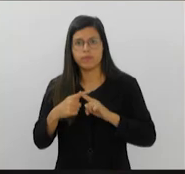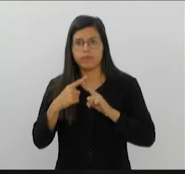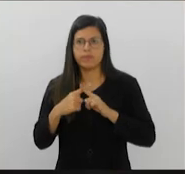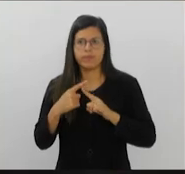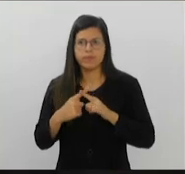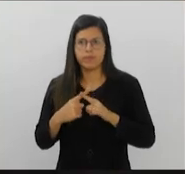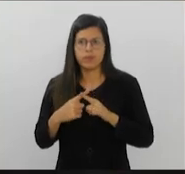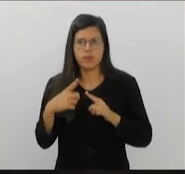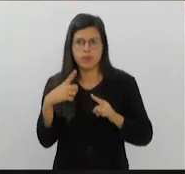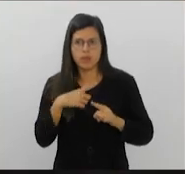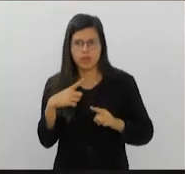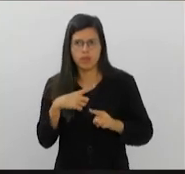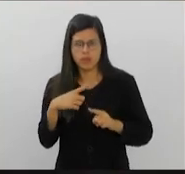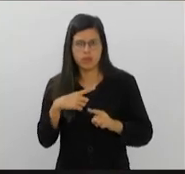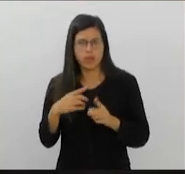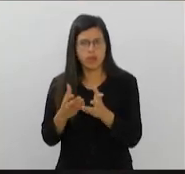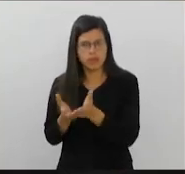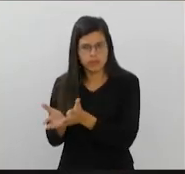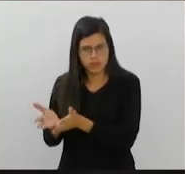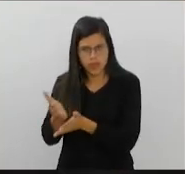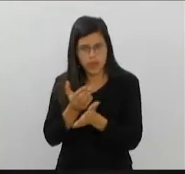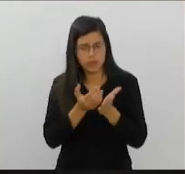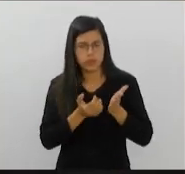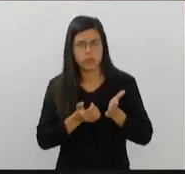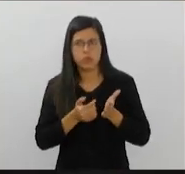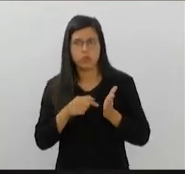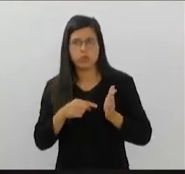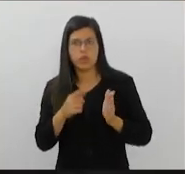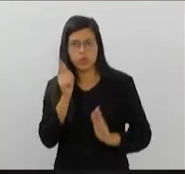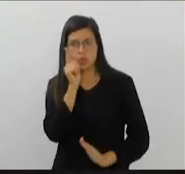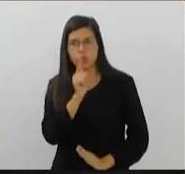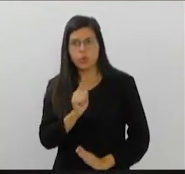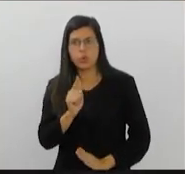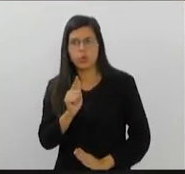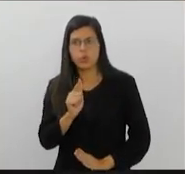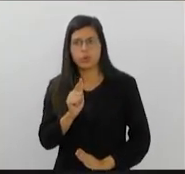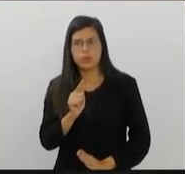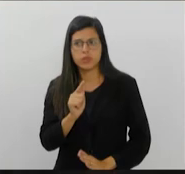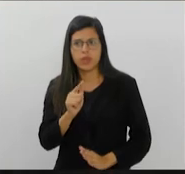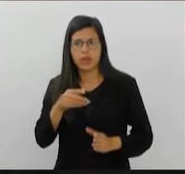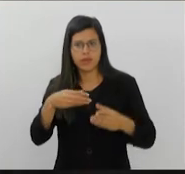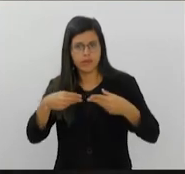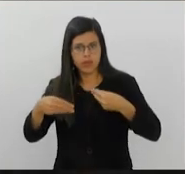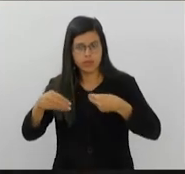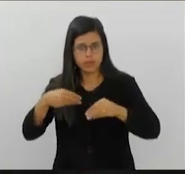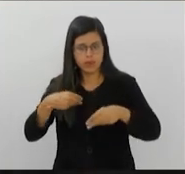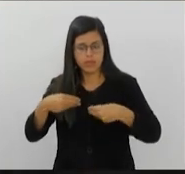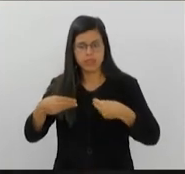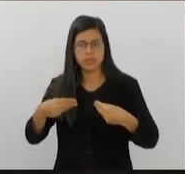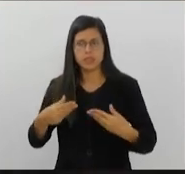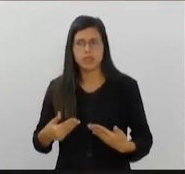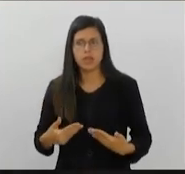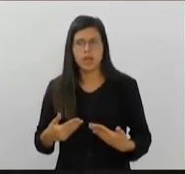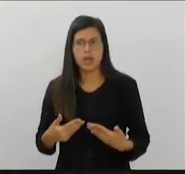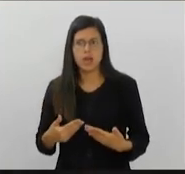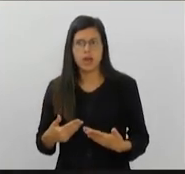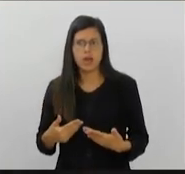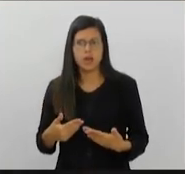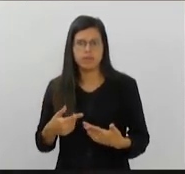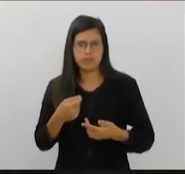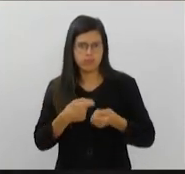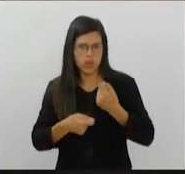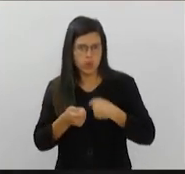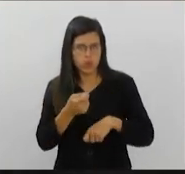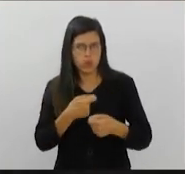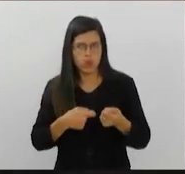ela parte de pressupostos de dados, onde a partir disso a gente consegue flexibilizar, né, a matriz econômica,